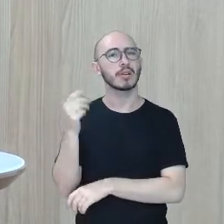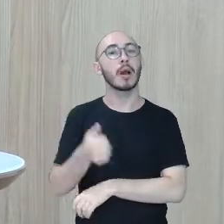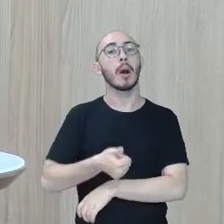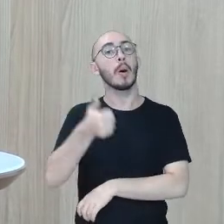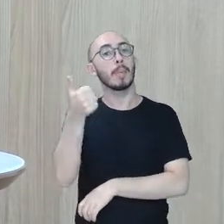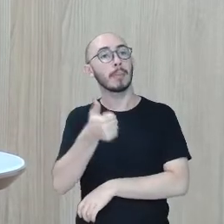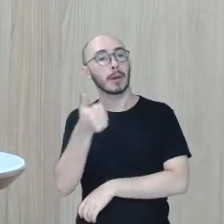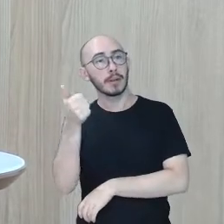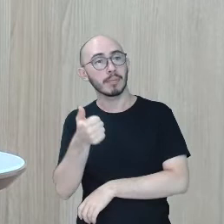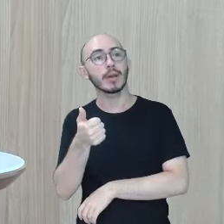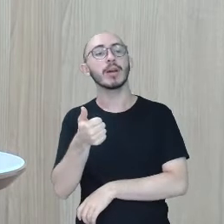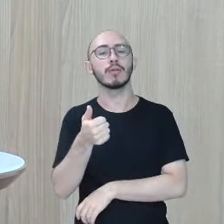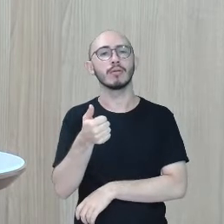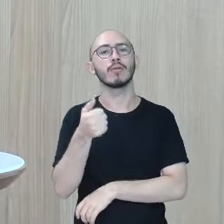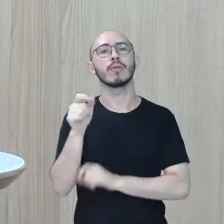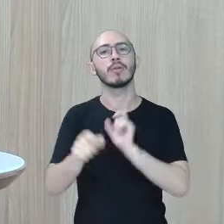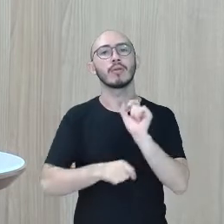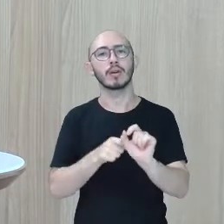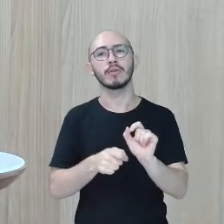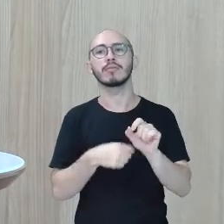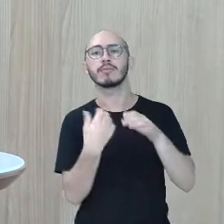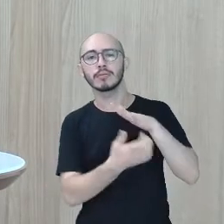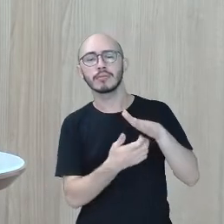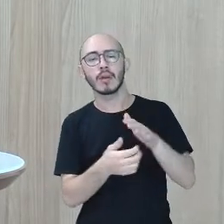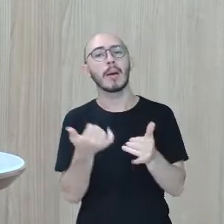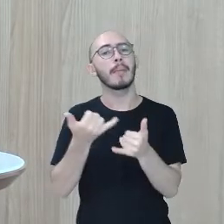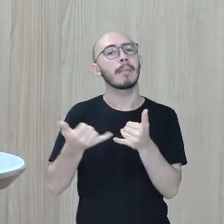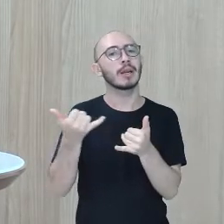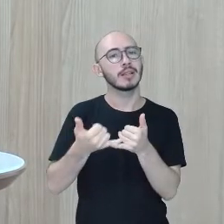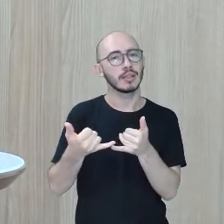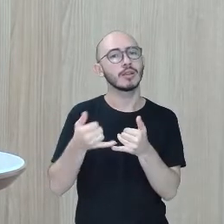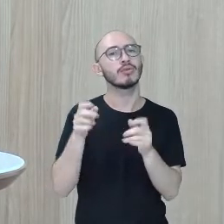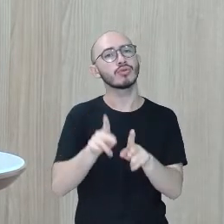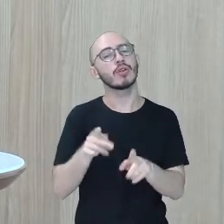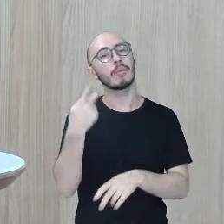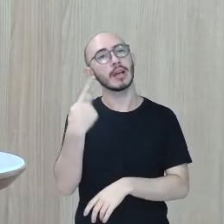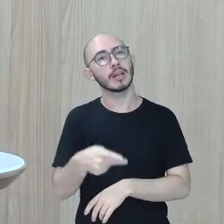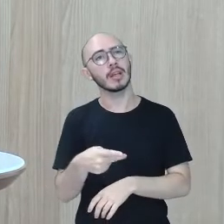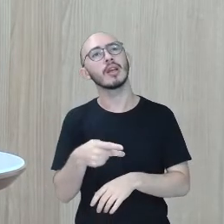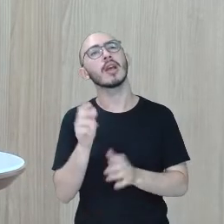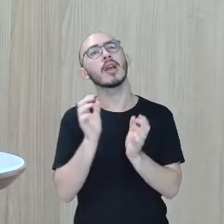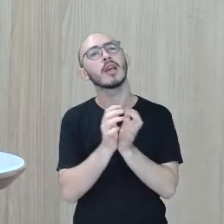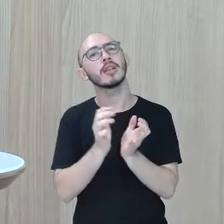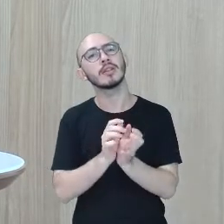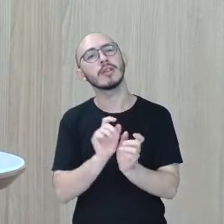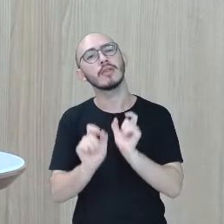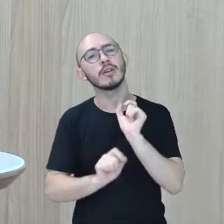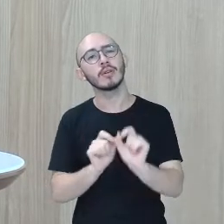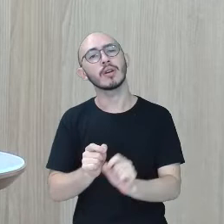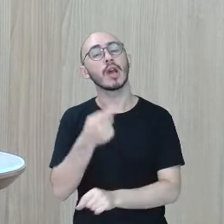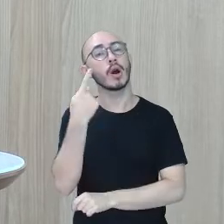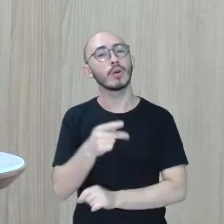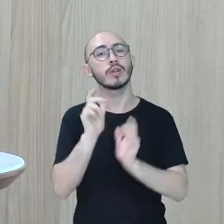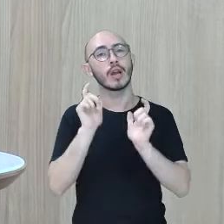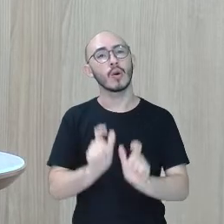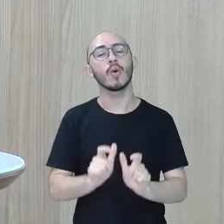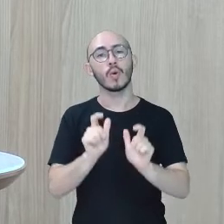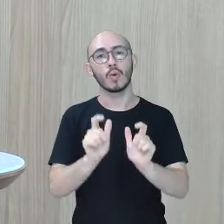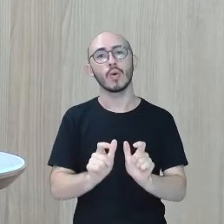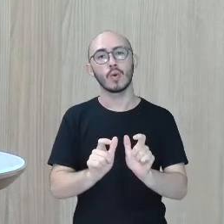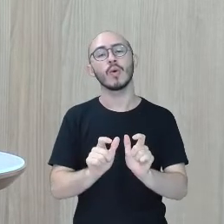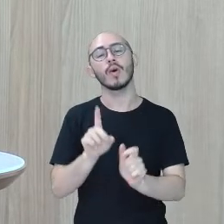primeiro empreendimento, uma cara de shopping center do Recife mesmo, foi onde hoje funciona o quartel da polícia, né? Lá do